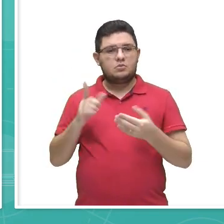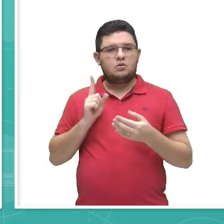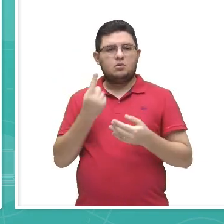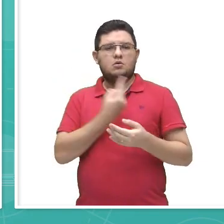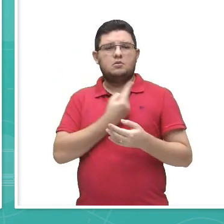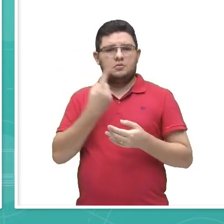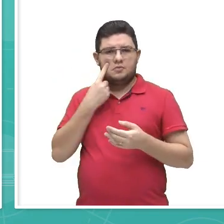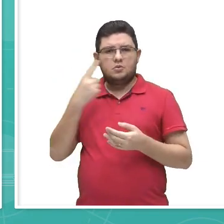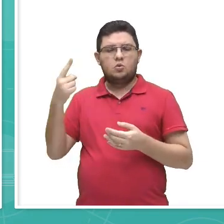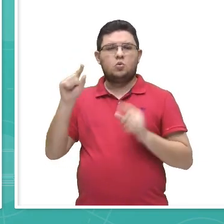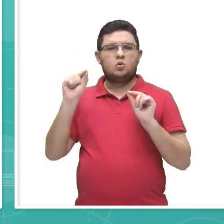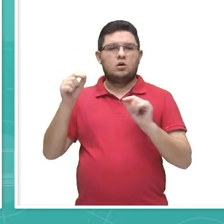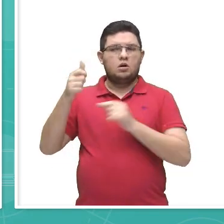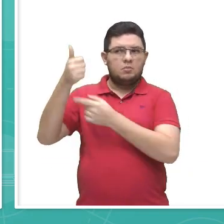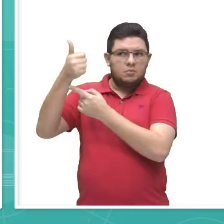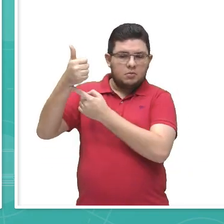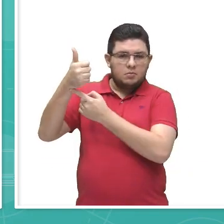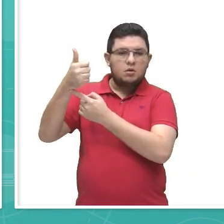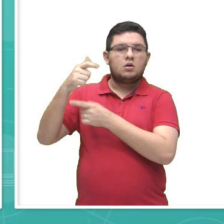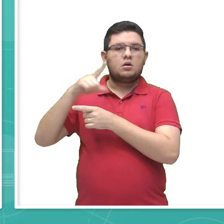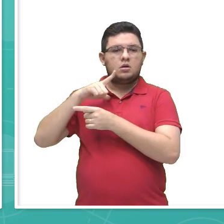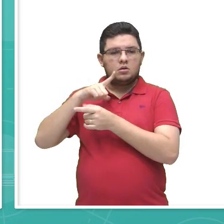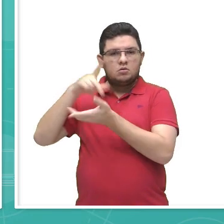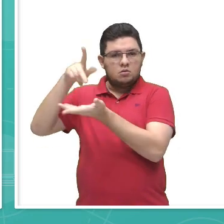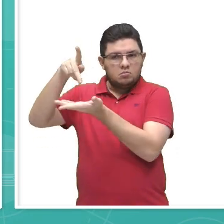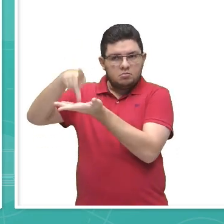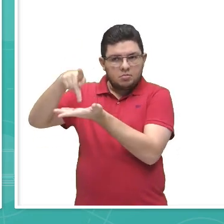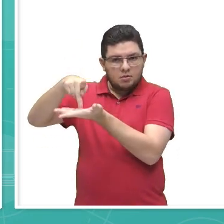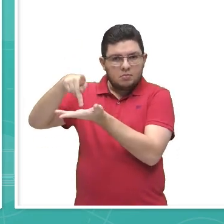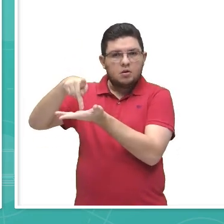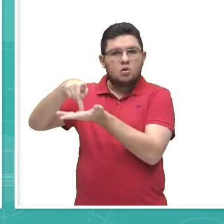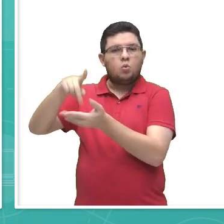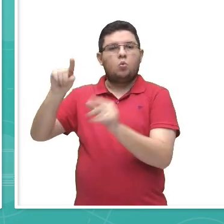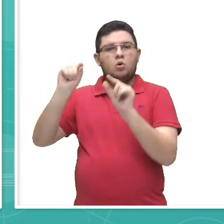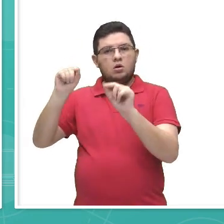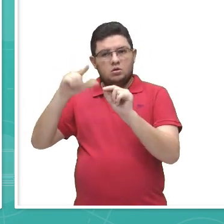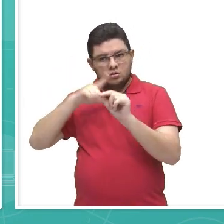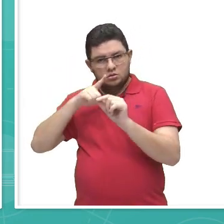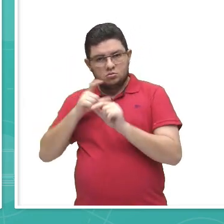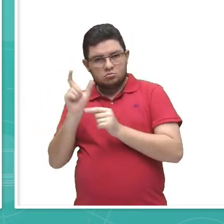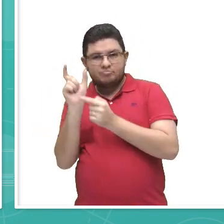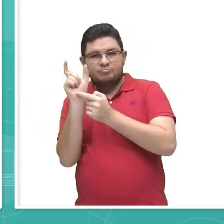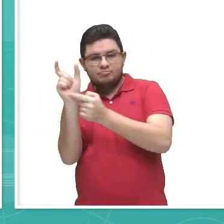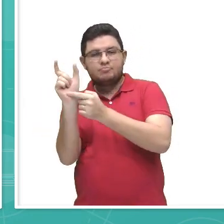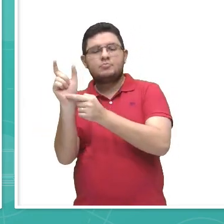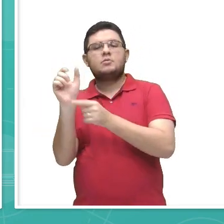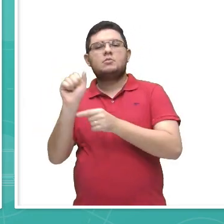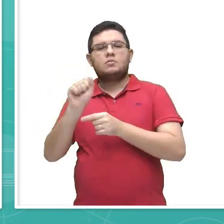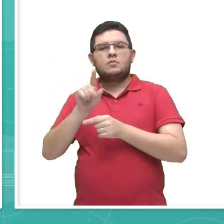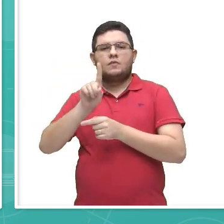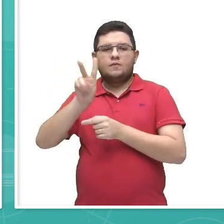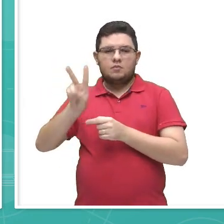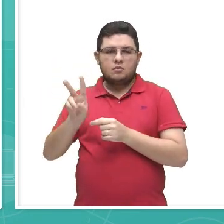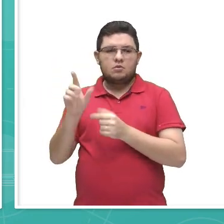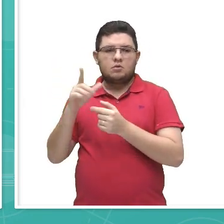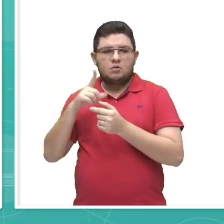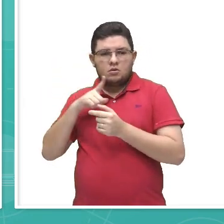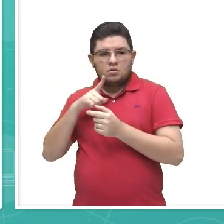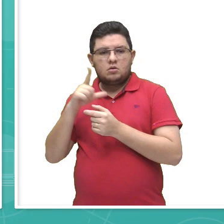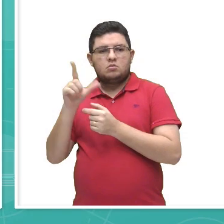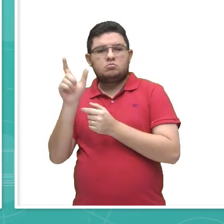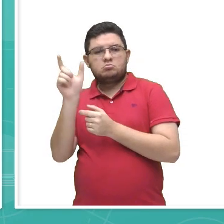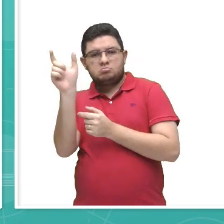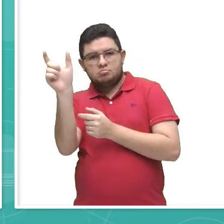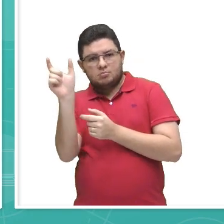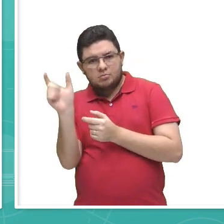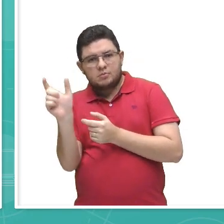não é? Essas duas primeiras aqui tinham advérbio de frequência, essa aqui já não tinha, não é? Essa aqui, ok, e